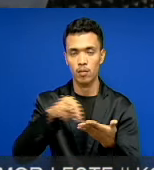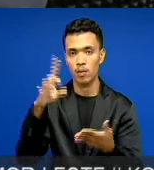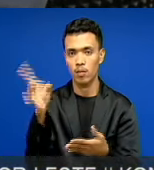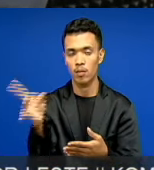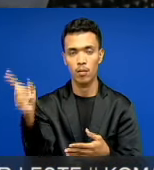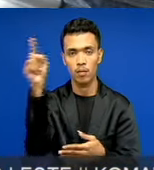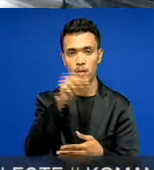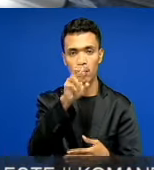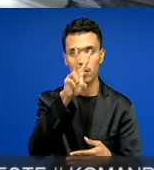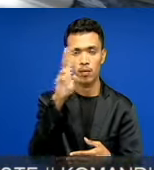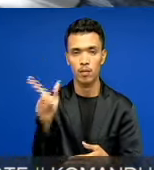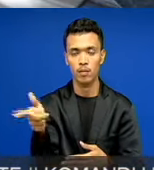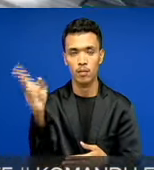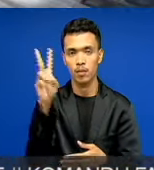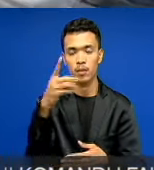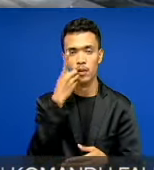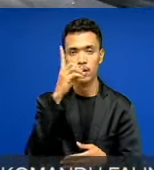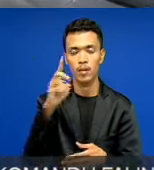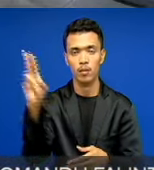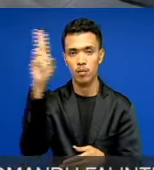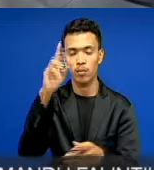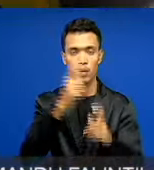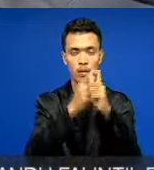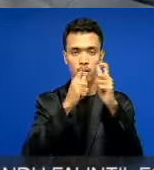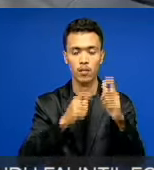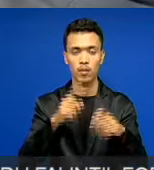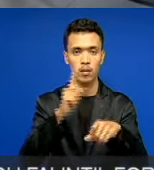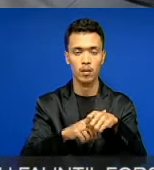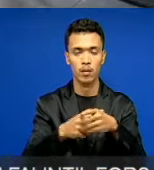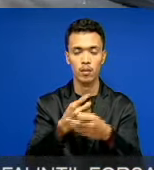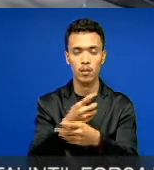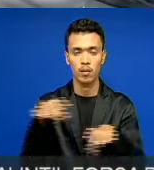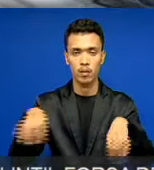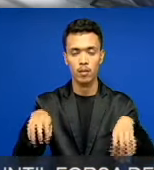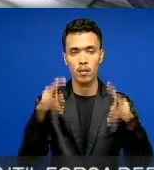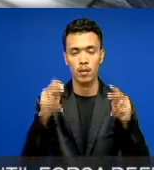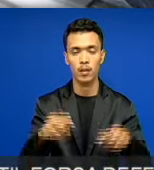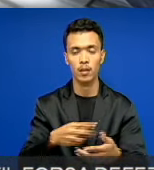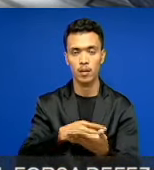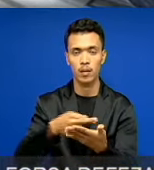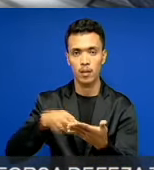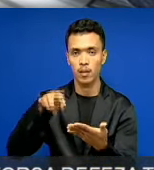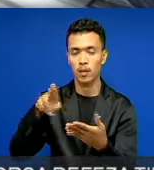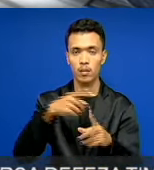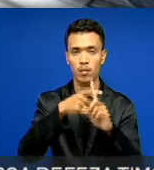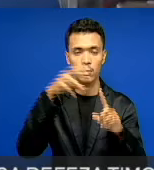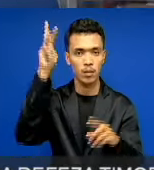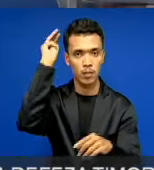Rihungra Rua Hateten. Utilização veículo fora o seu hora-serviço. Tem que retar autorização com o ministro ou